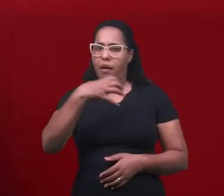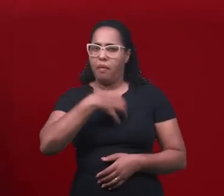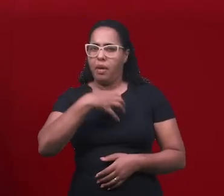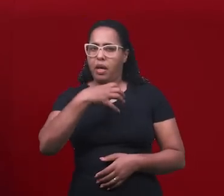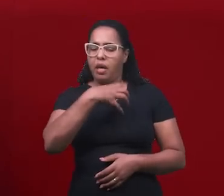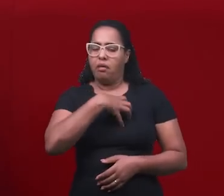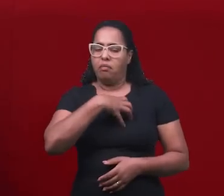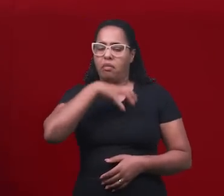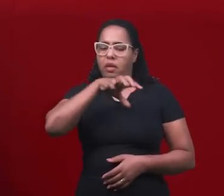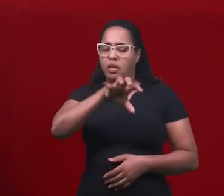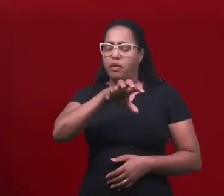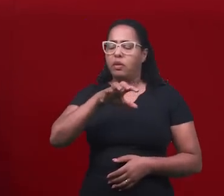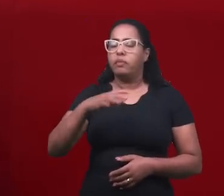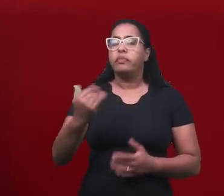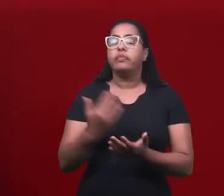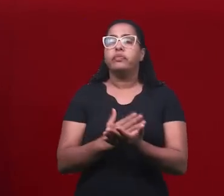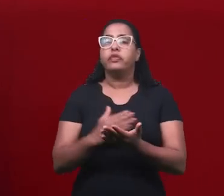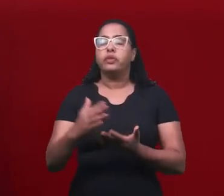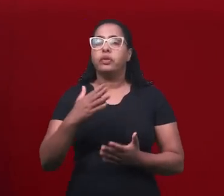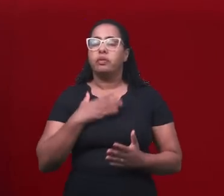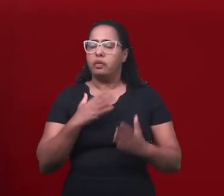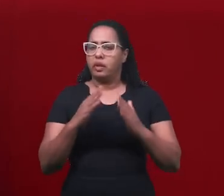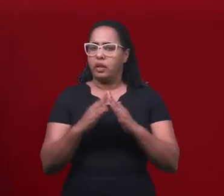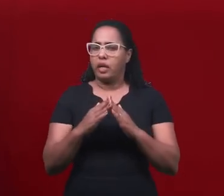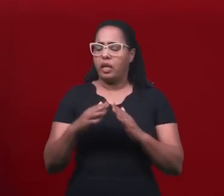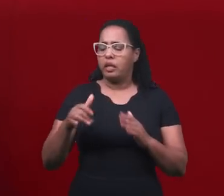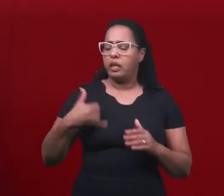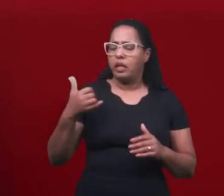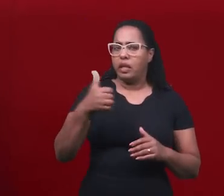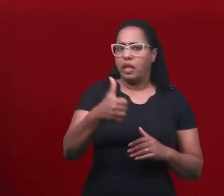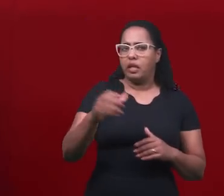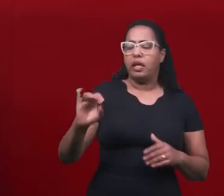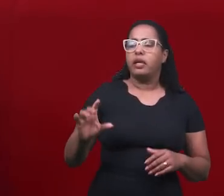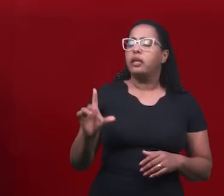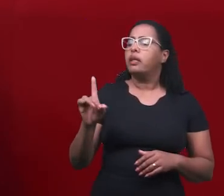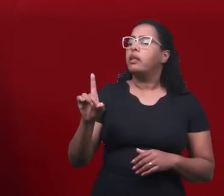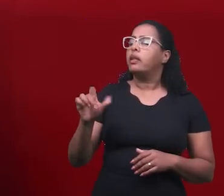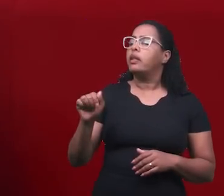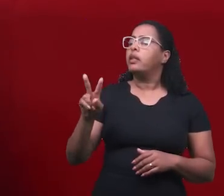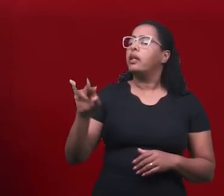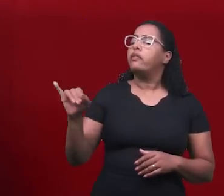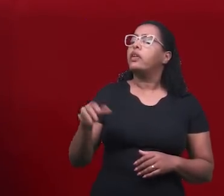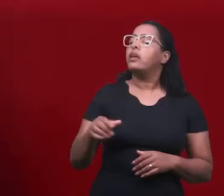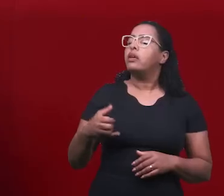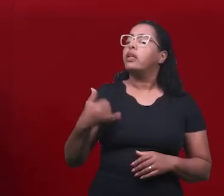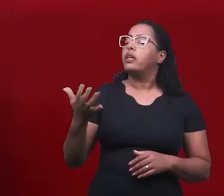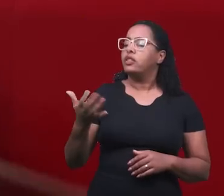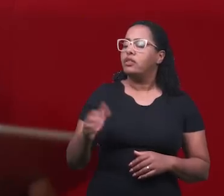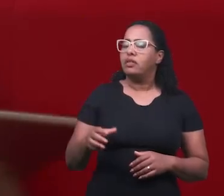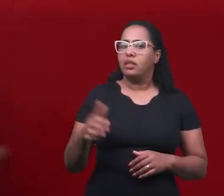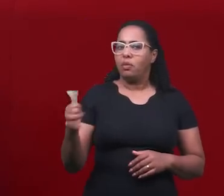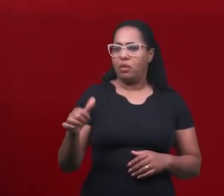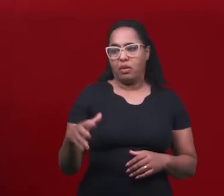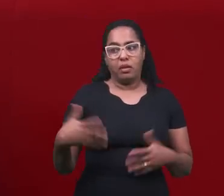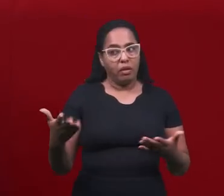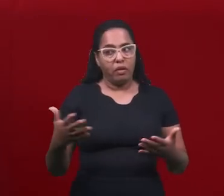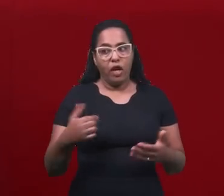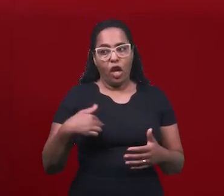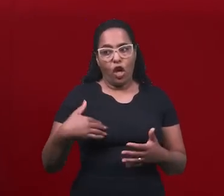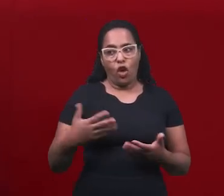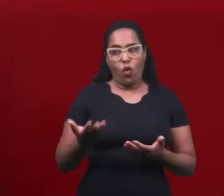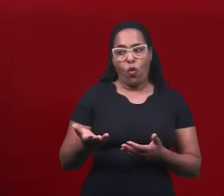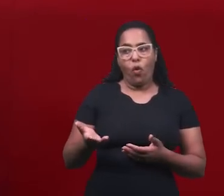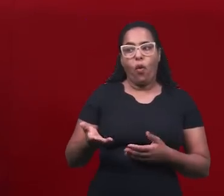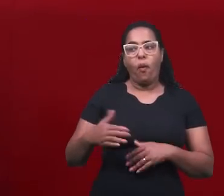Bahia, começou na nossa casa, né, eu tinha 10 anos de idade, o Davi tem quanto? 11. Pronto, Davi, eu era mais novo que